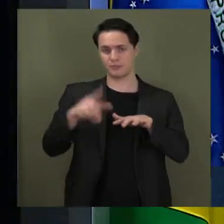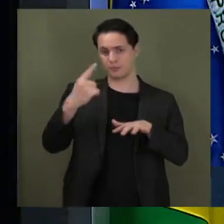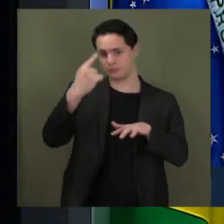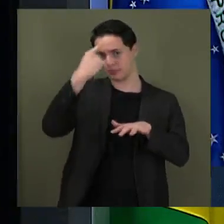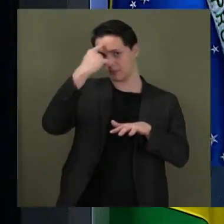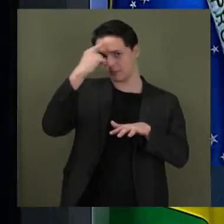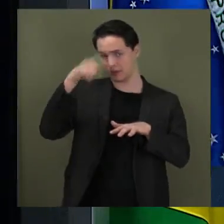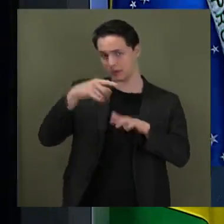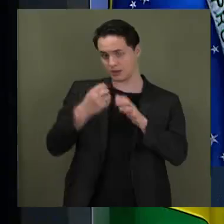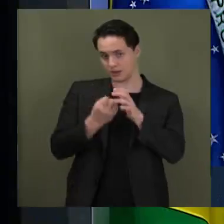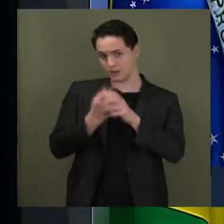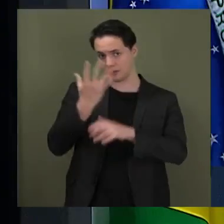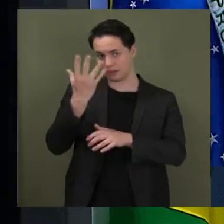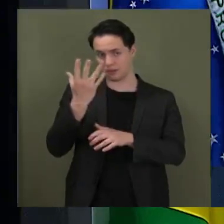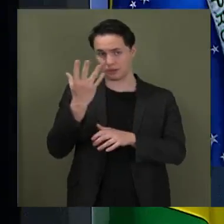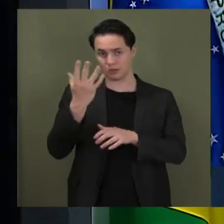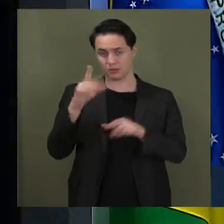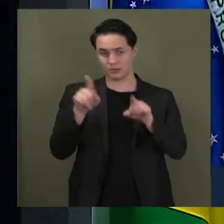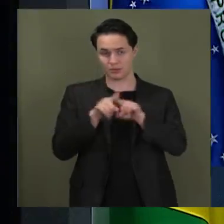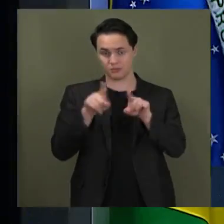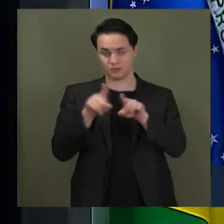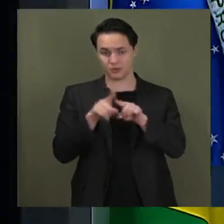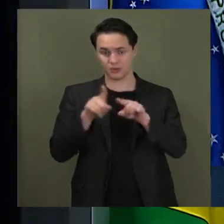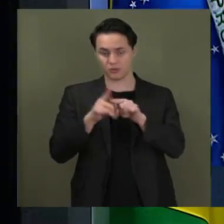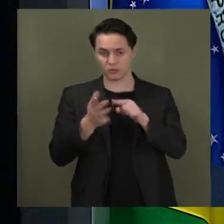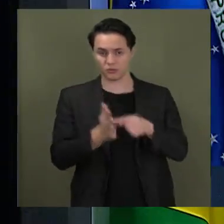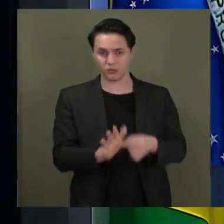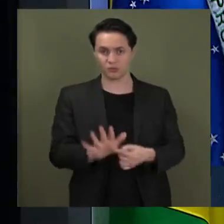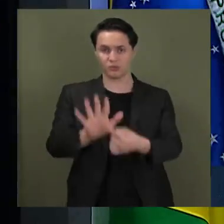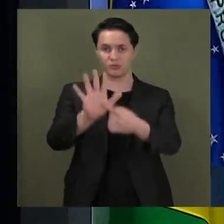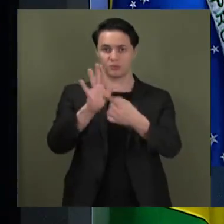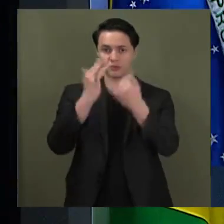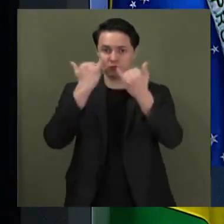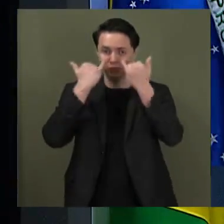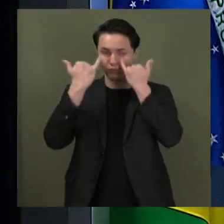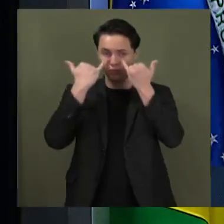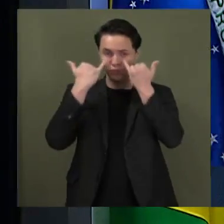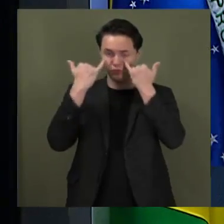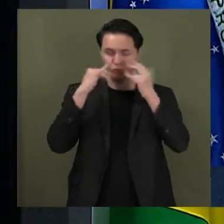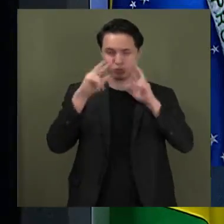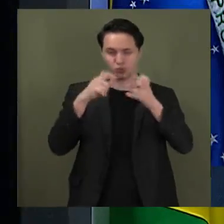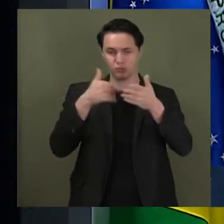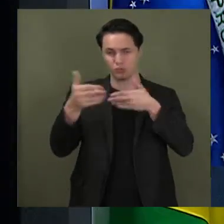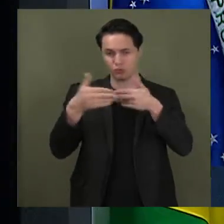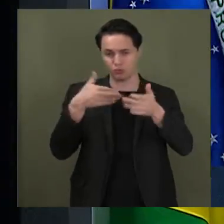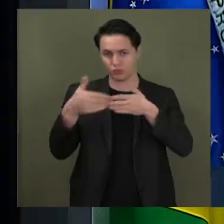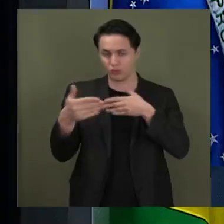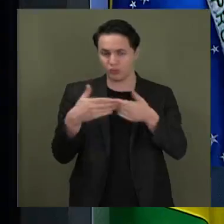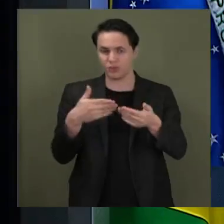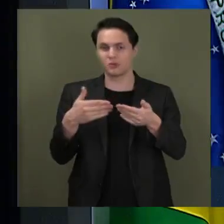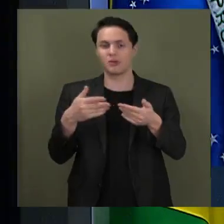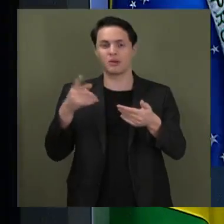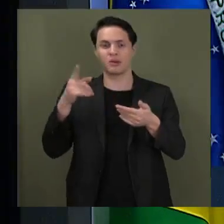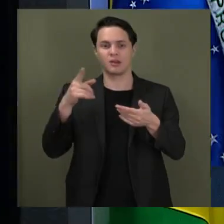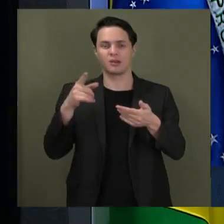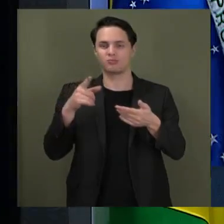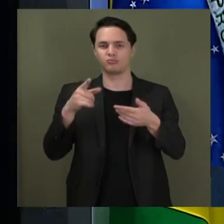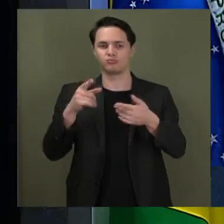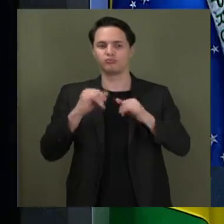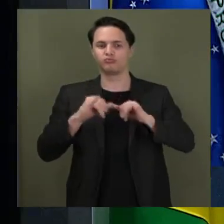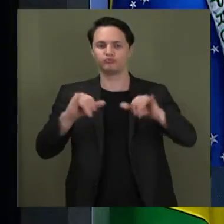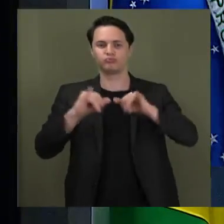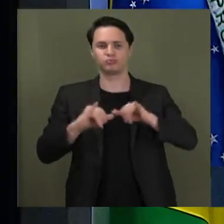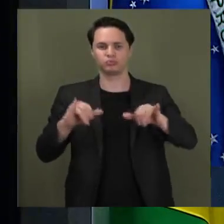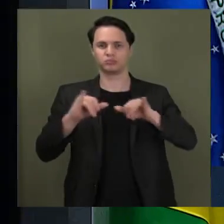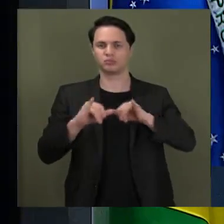pensamento, a criação e a expressão e a informação sob qualquer forma, processo ou veículo